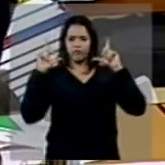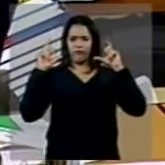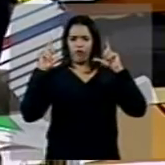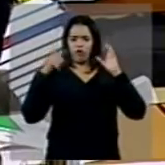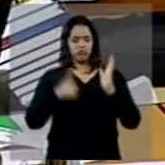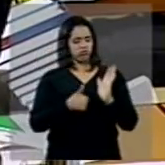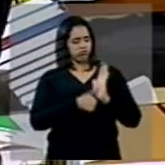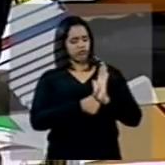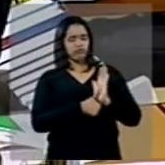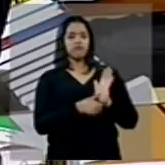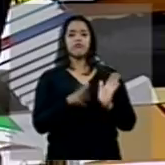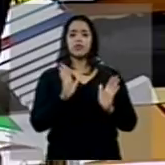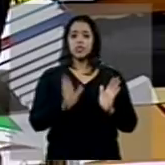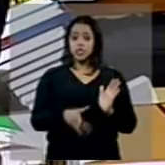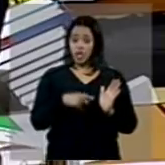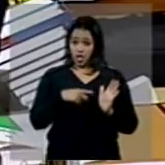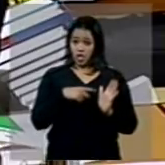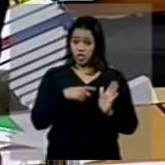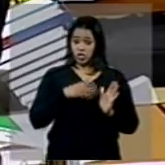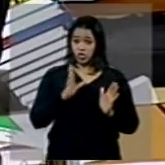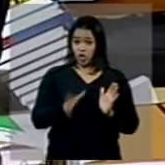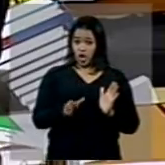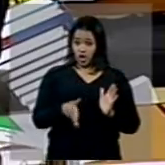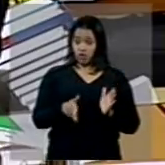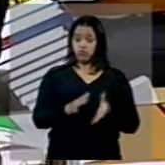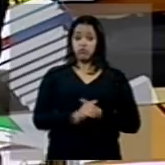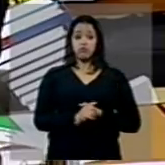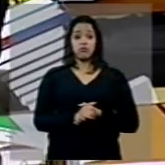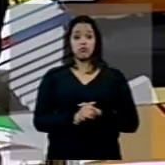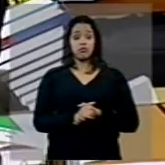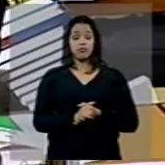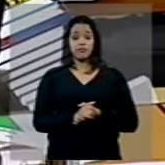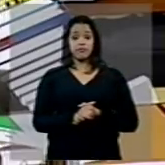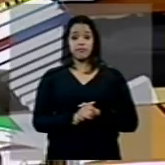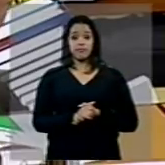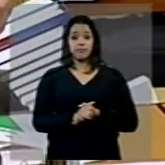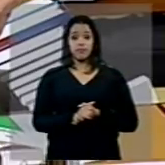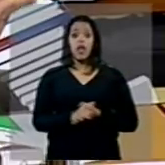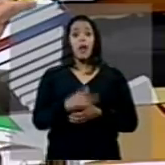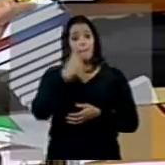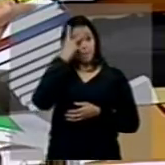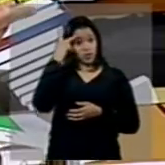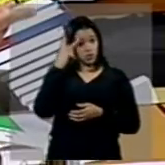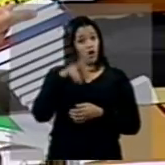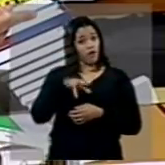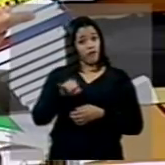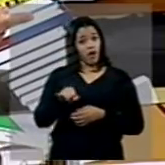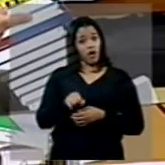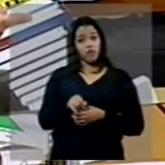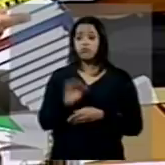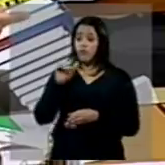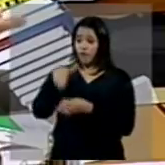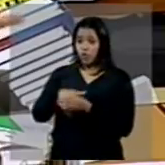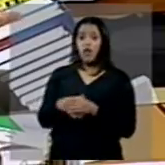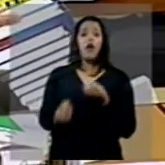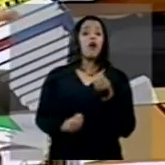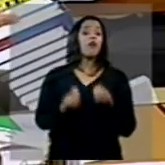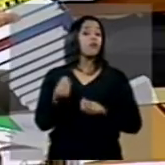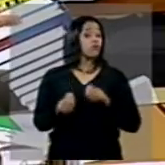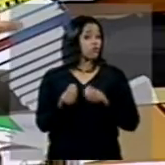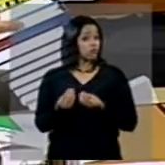a respectiva fotografia, se identificando, ele irá à urna